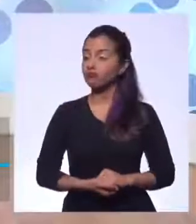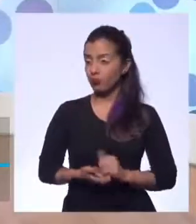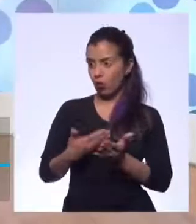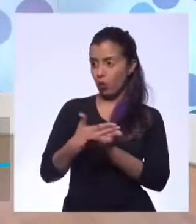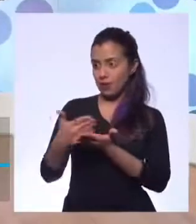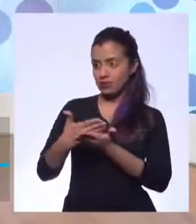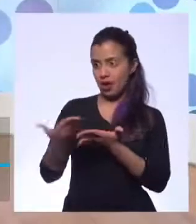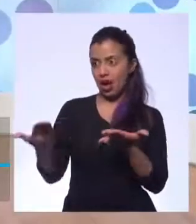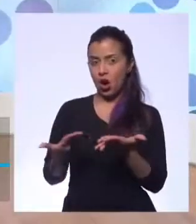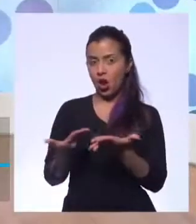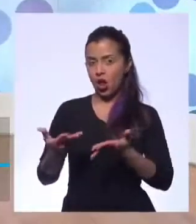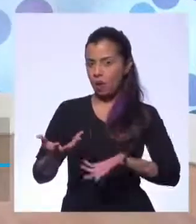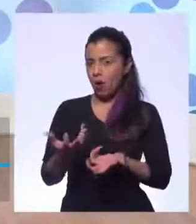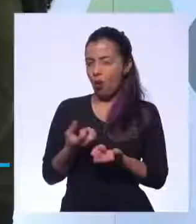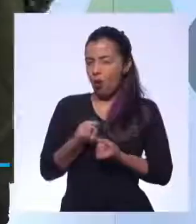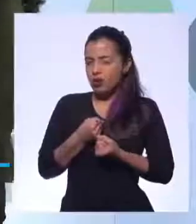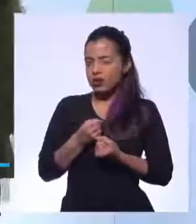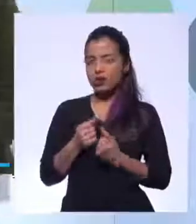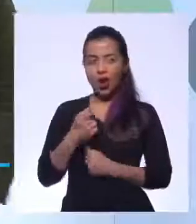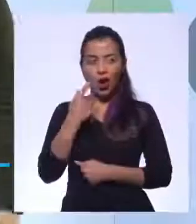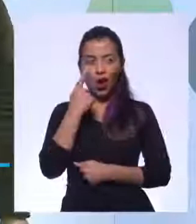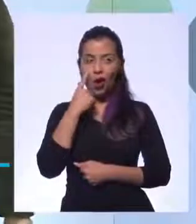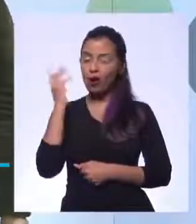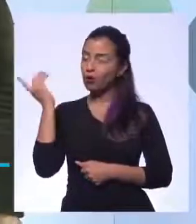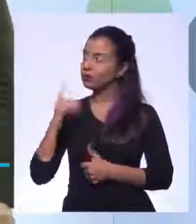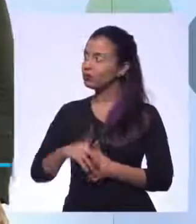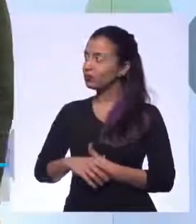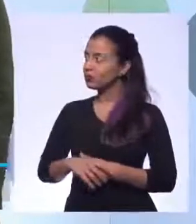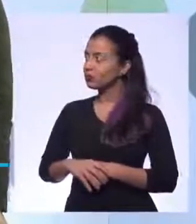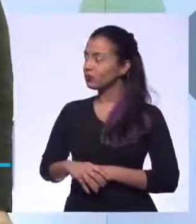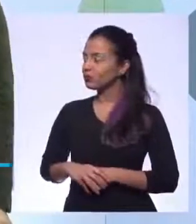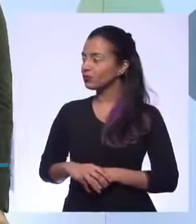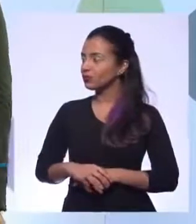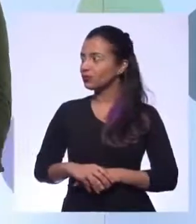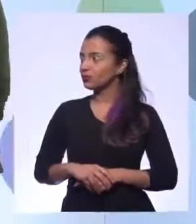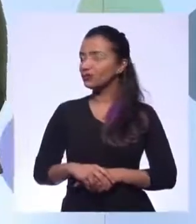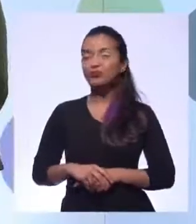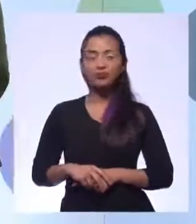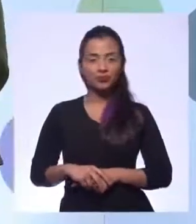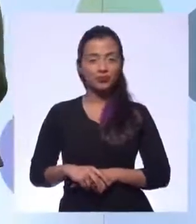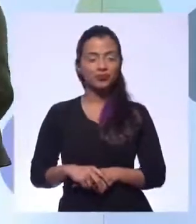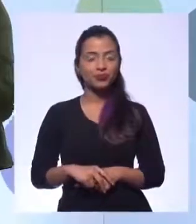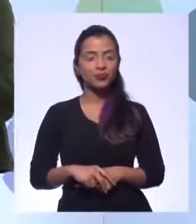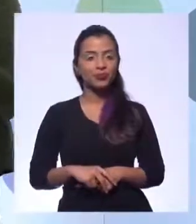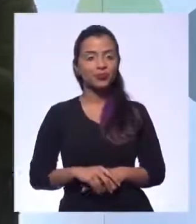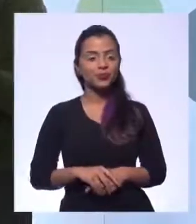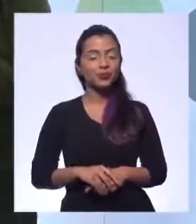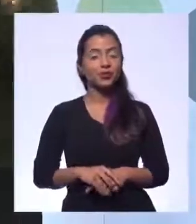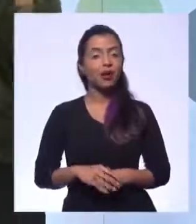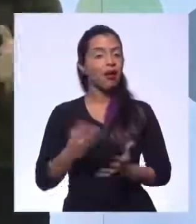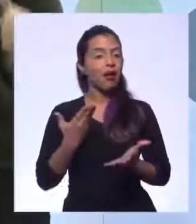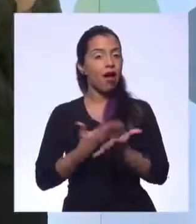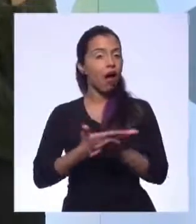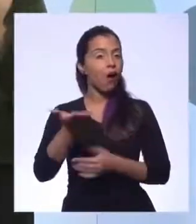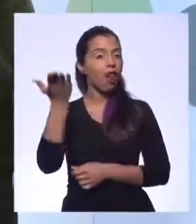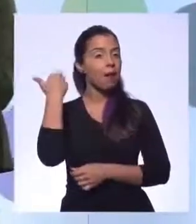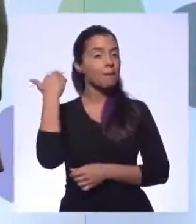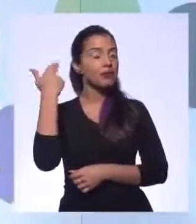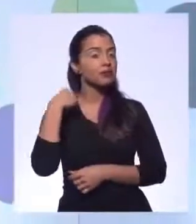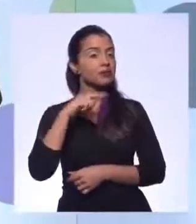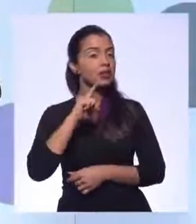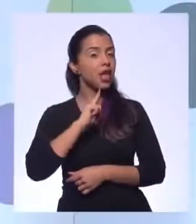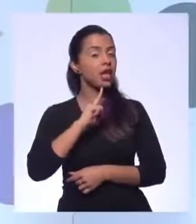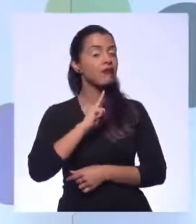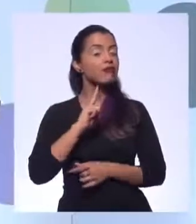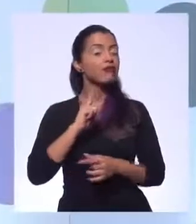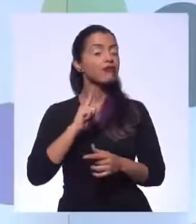acolhida? Bora lá? Bora lá, gente. Ó, a acolhida tá aqui já no flip, que eu já deixei anotado para vocês. Na aula passada, tivemos o contato com o